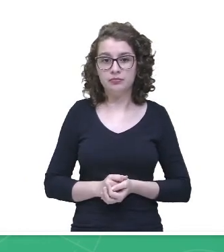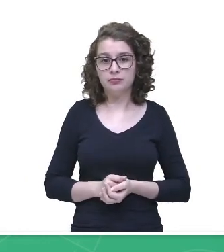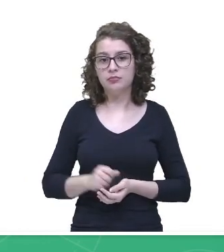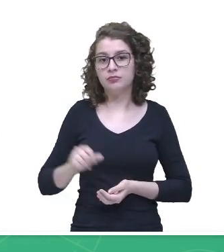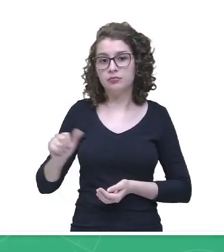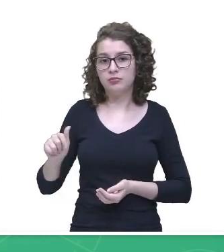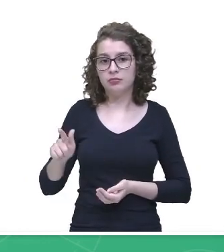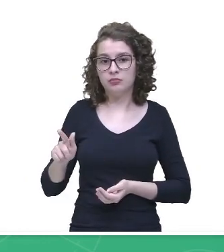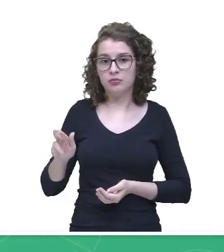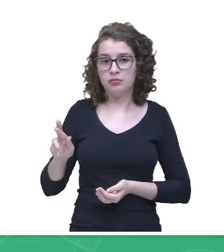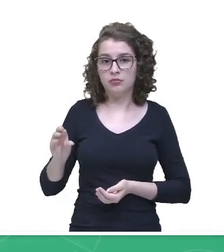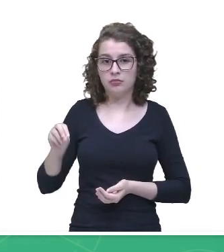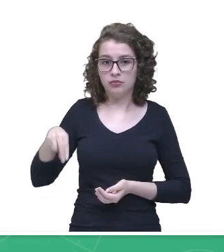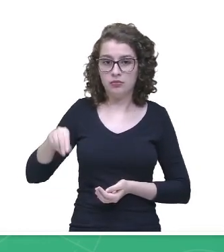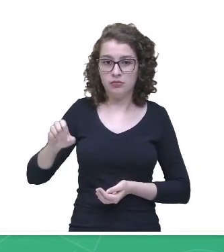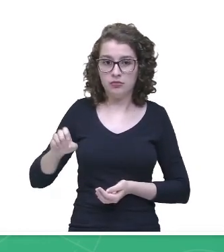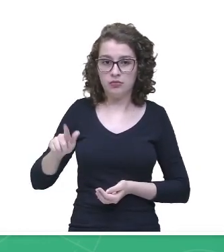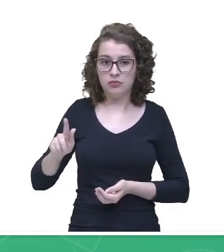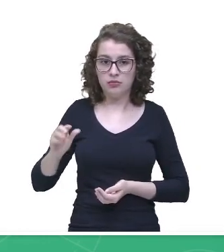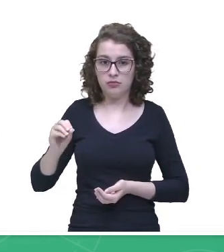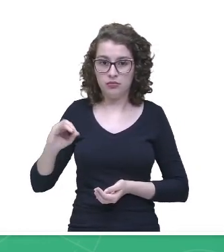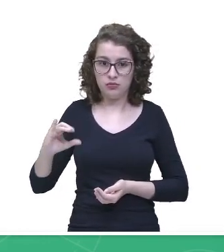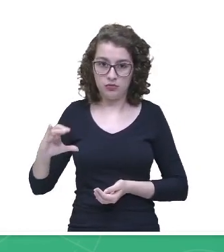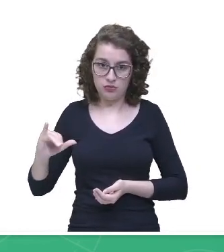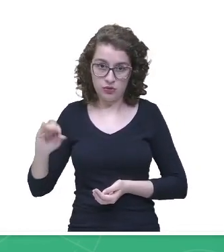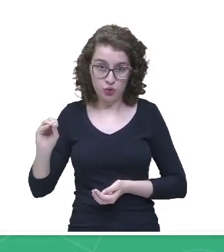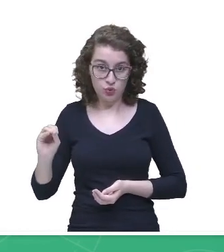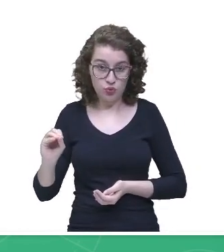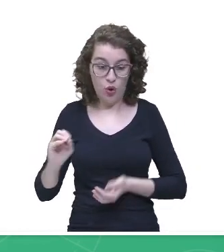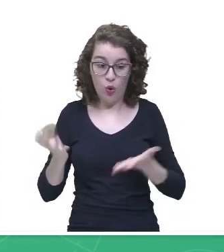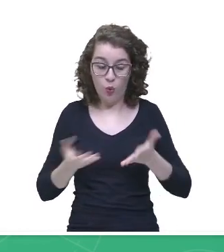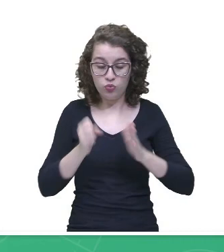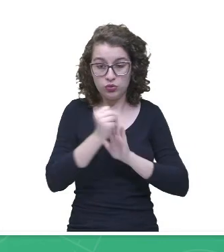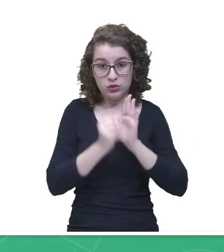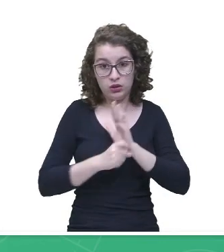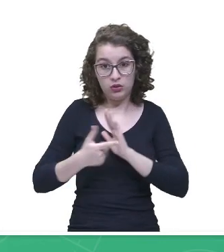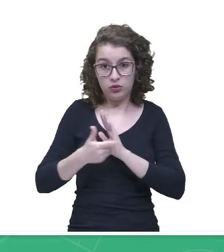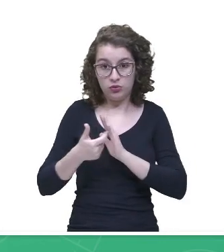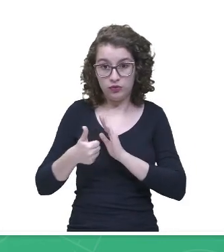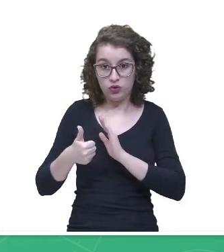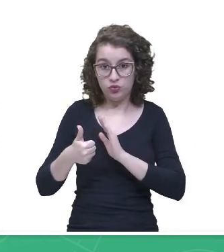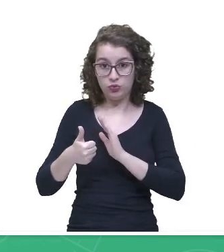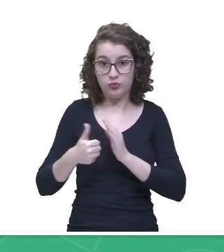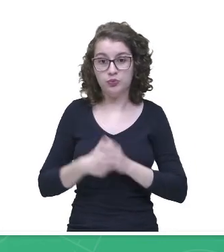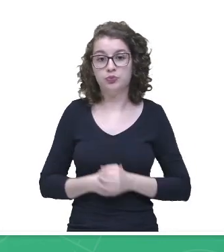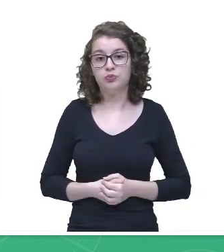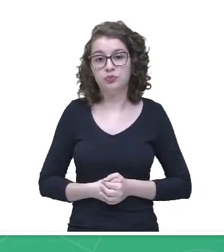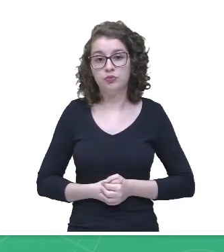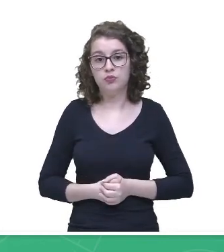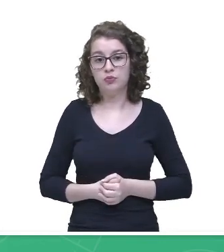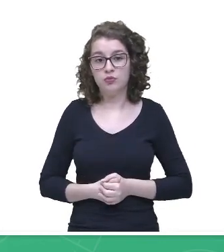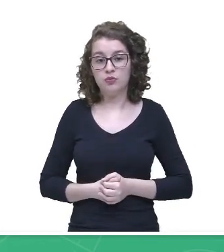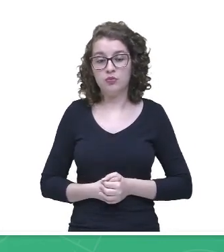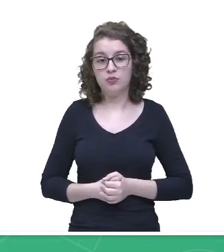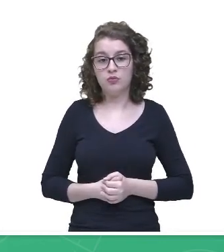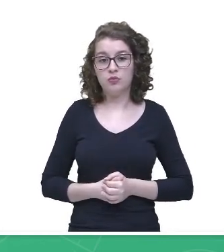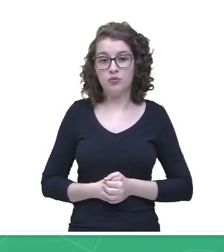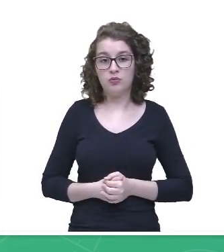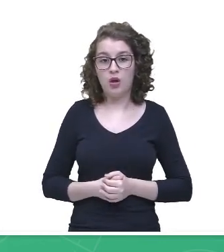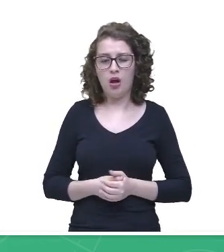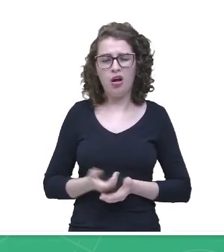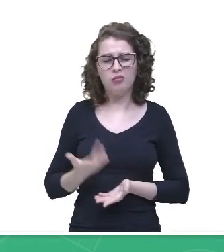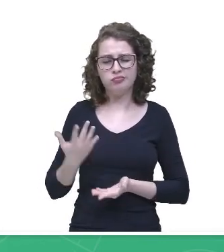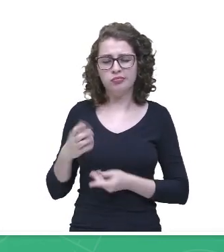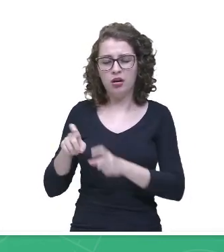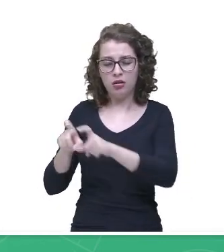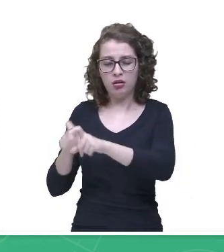né, hoje, falando de hoje, século 21, o agronegócio, tá? A gente precisa lembrar que o campo,